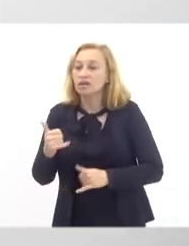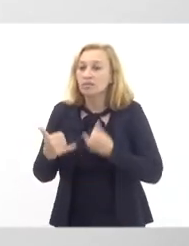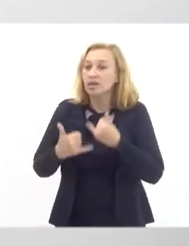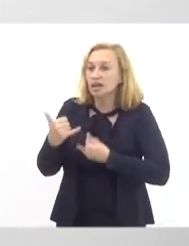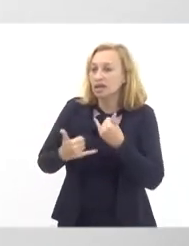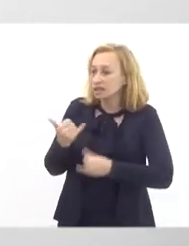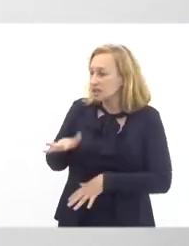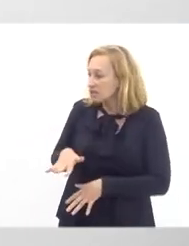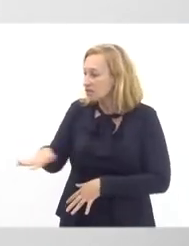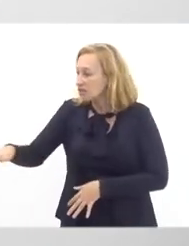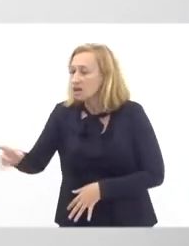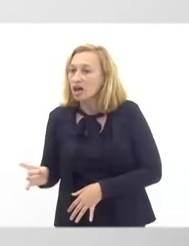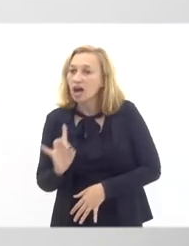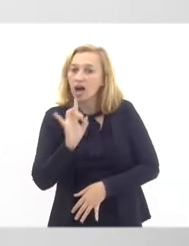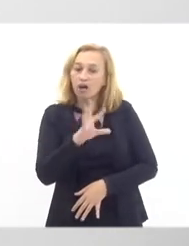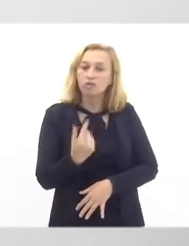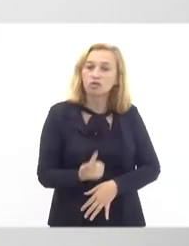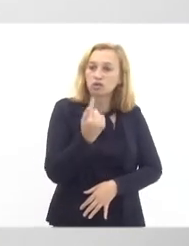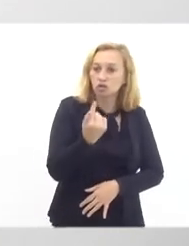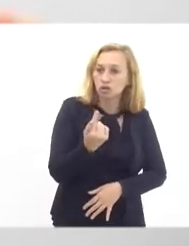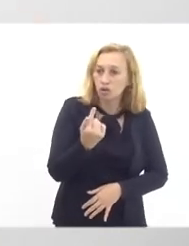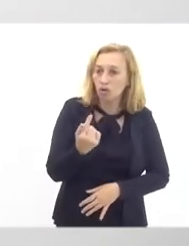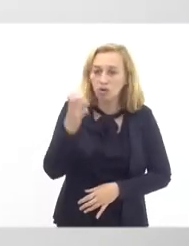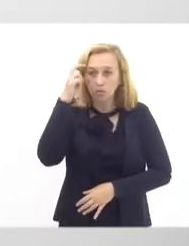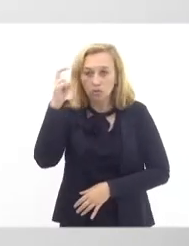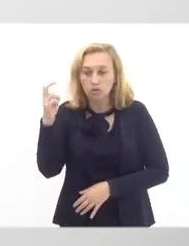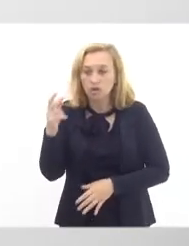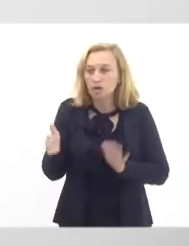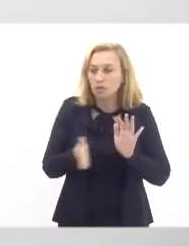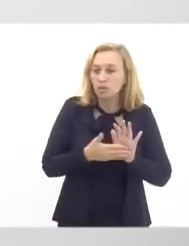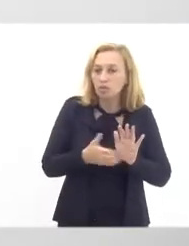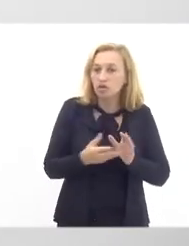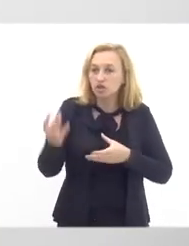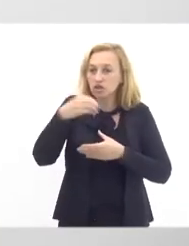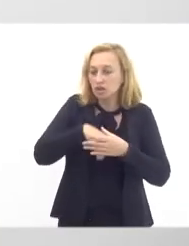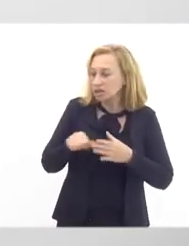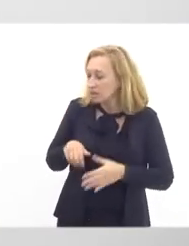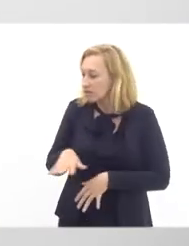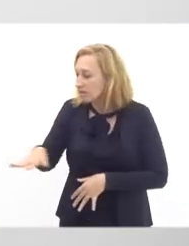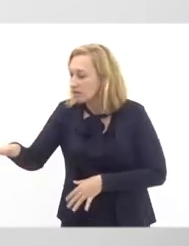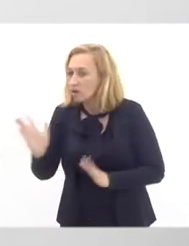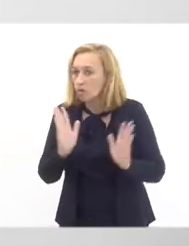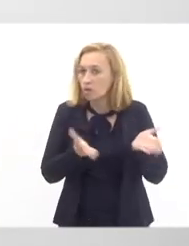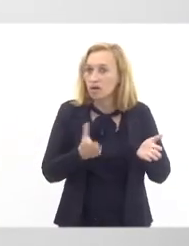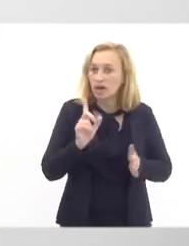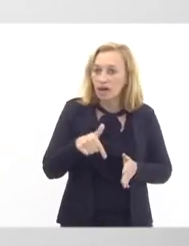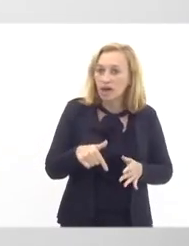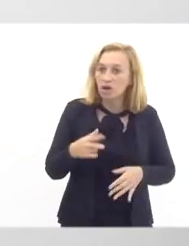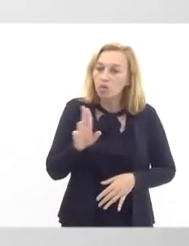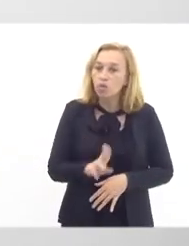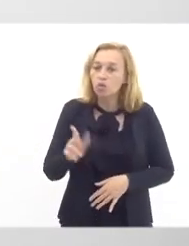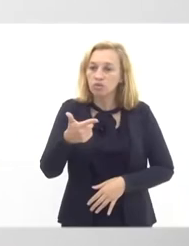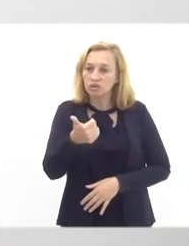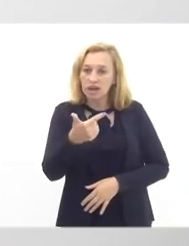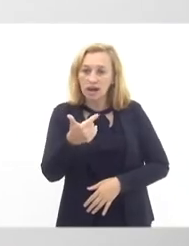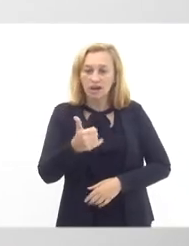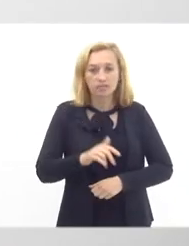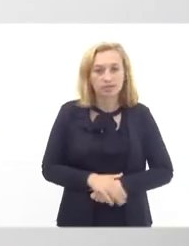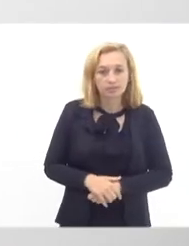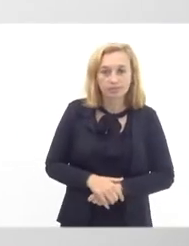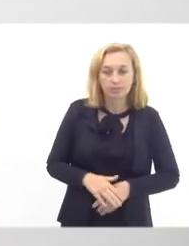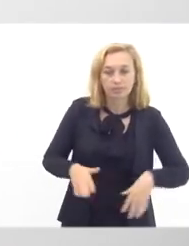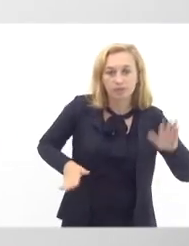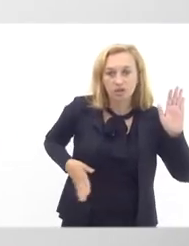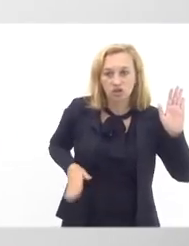única brincadeira que é proposta para ela, a única cultura que é proposta dentro dessas comunidades hoje, é o poder paralelo. E